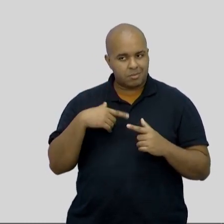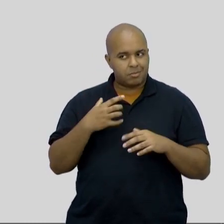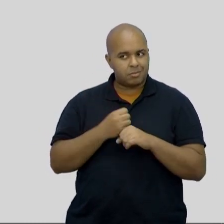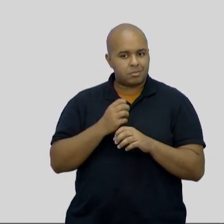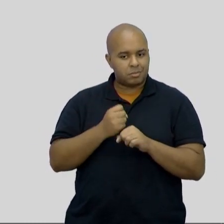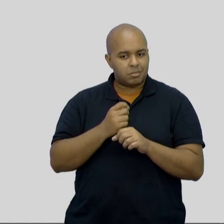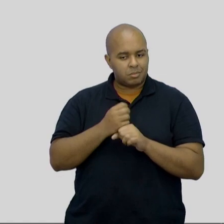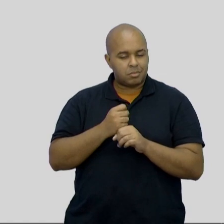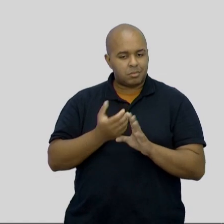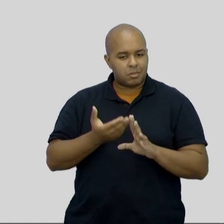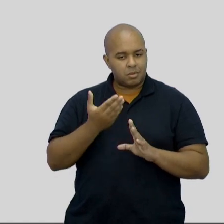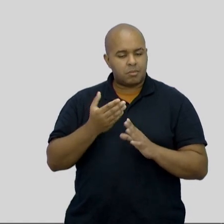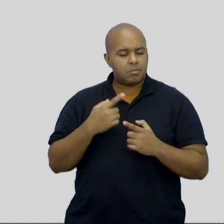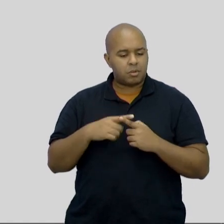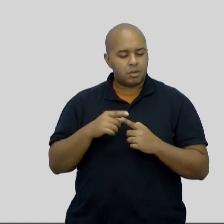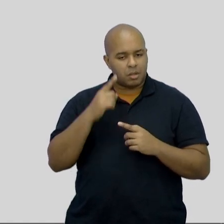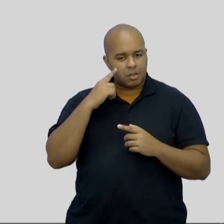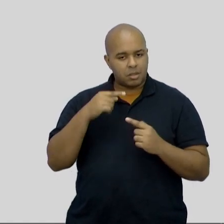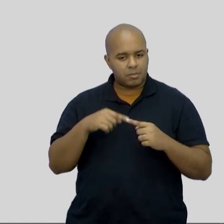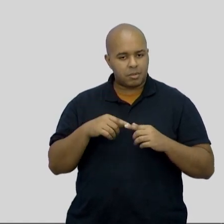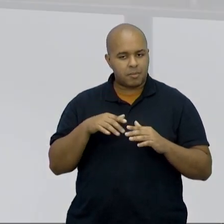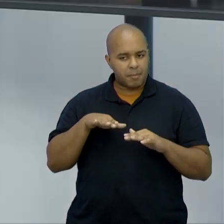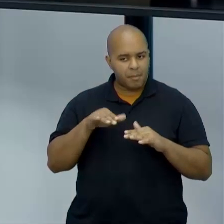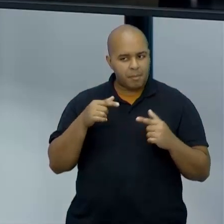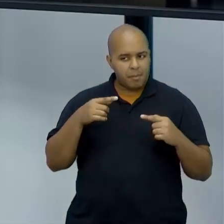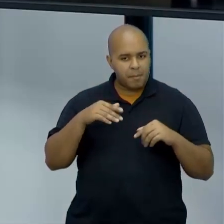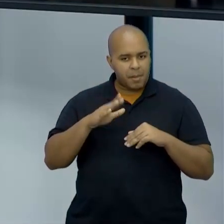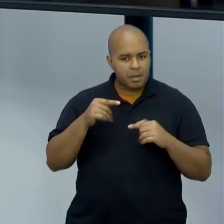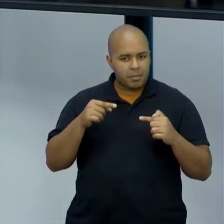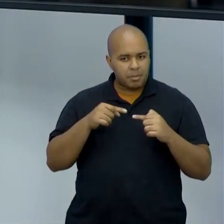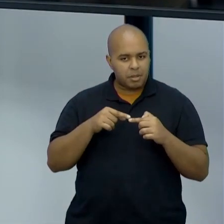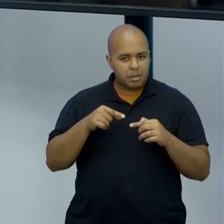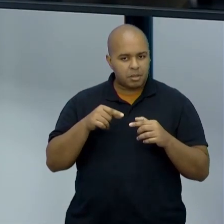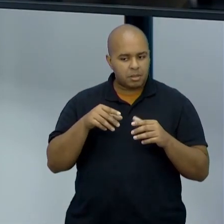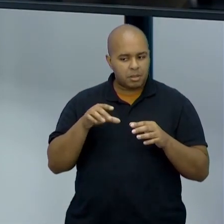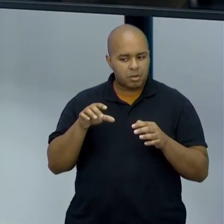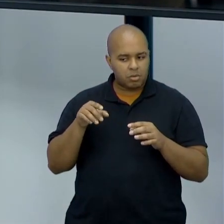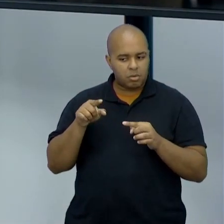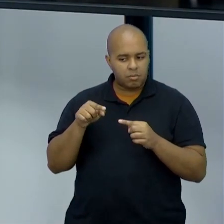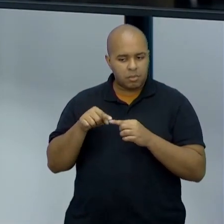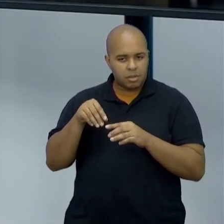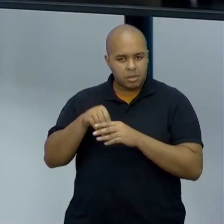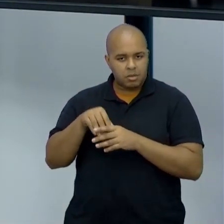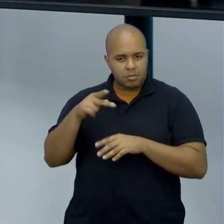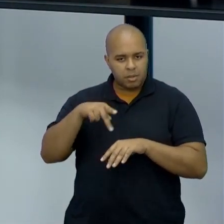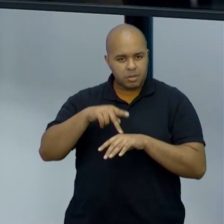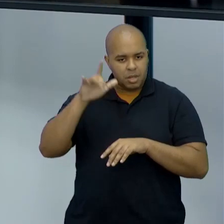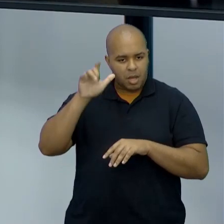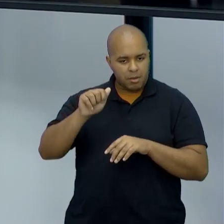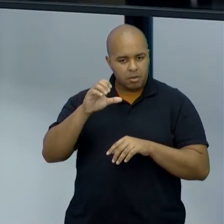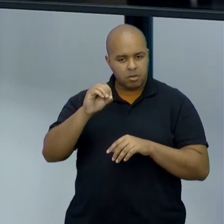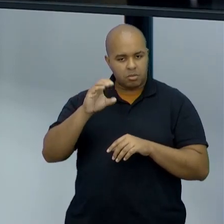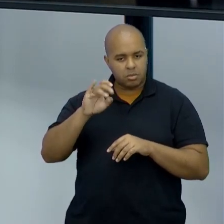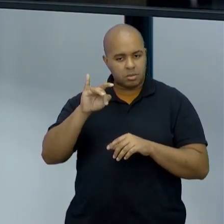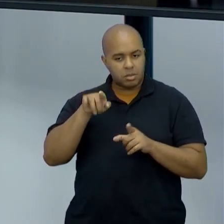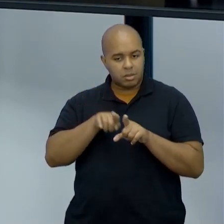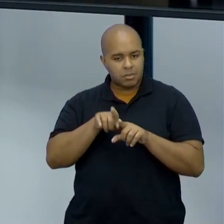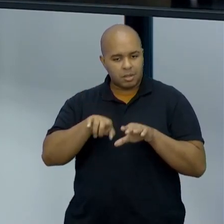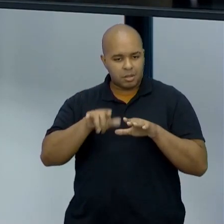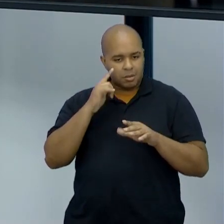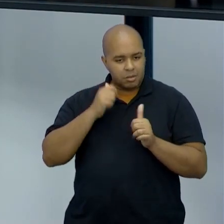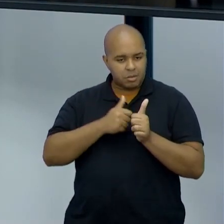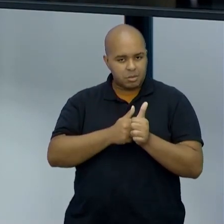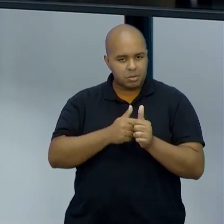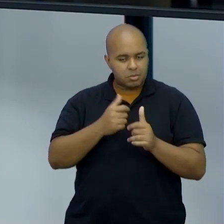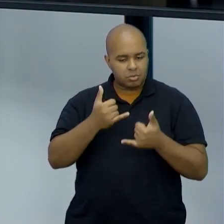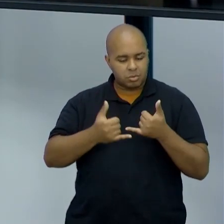Isso acontece porque a religião Iorubá está muito mais fortemente entranhada nos países da África Ocidental e isso vai